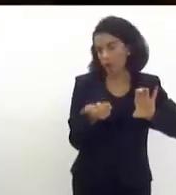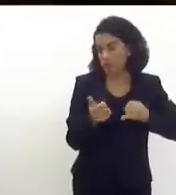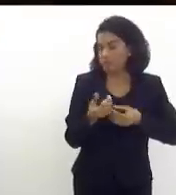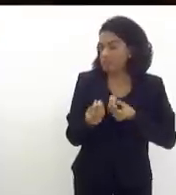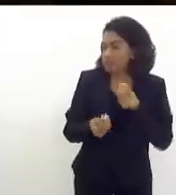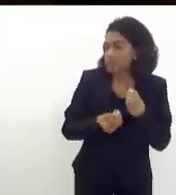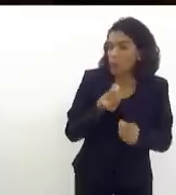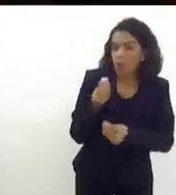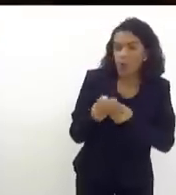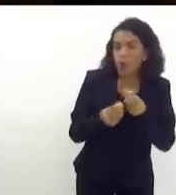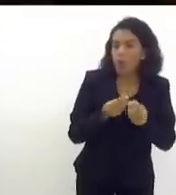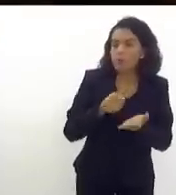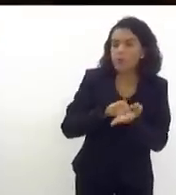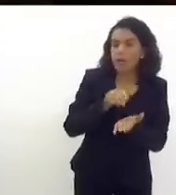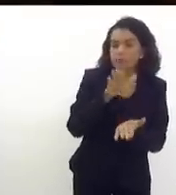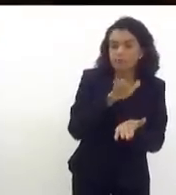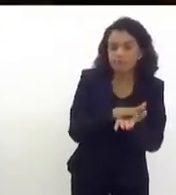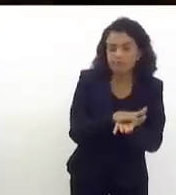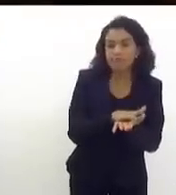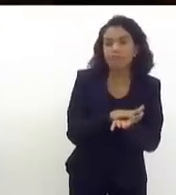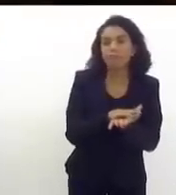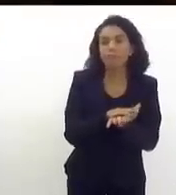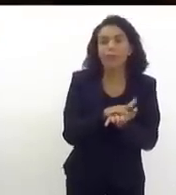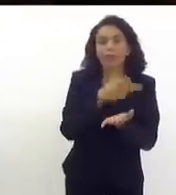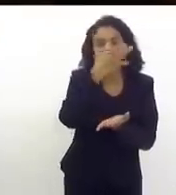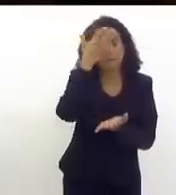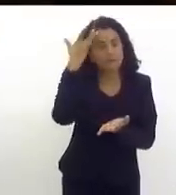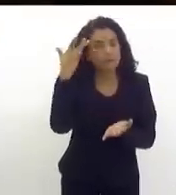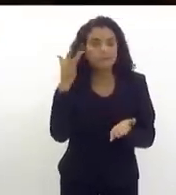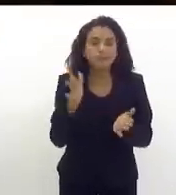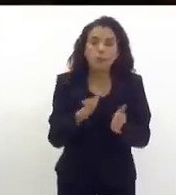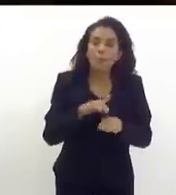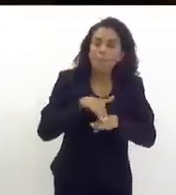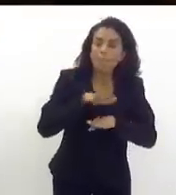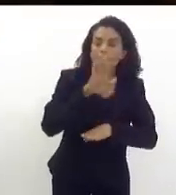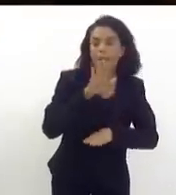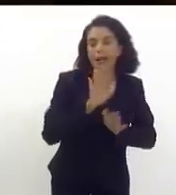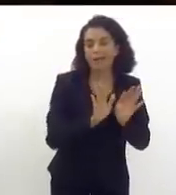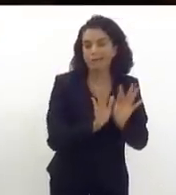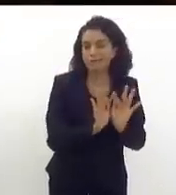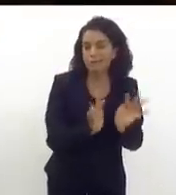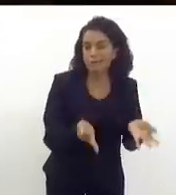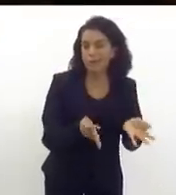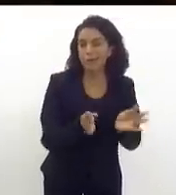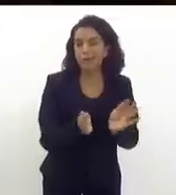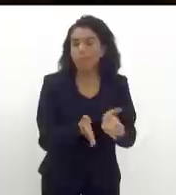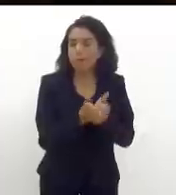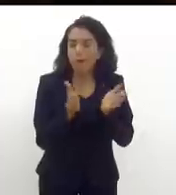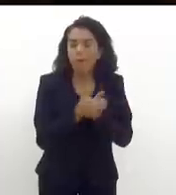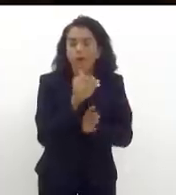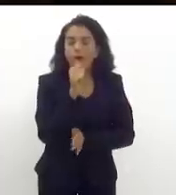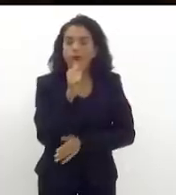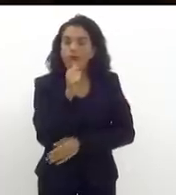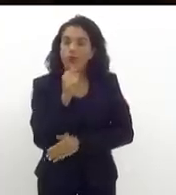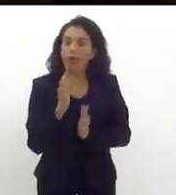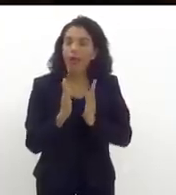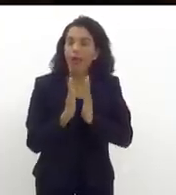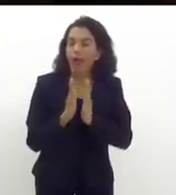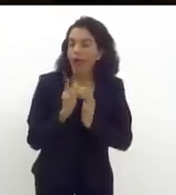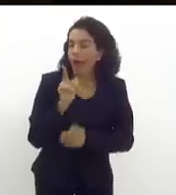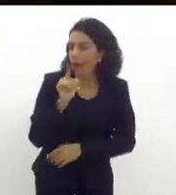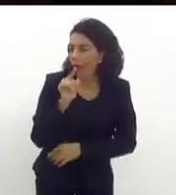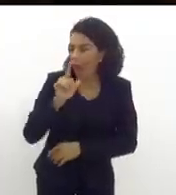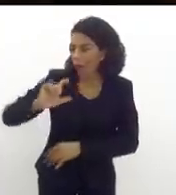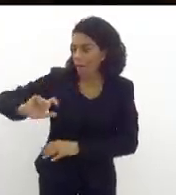será idealizado o menos favorecido que não tiveram água na torneira